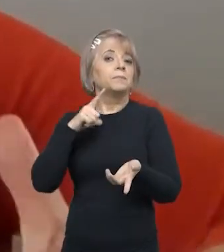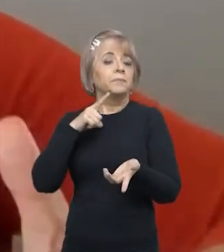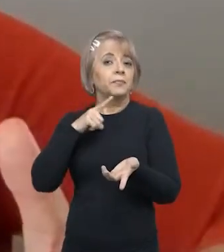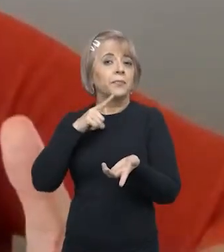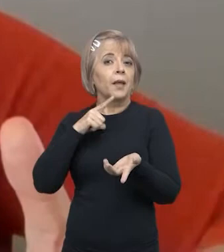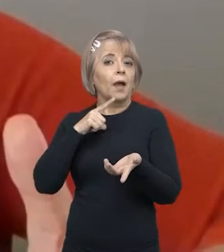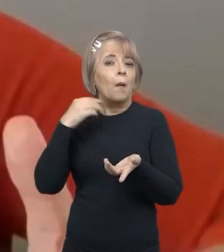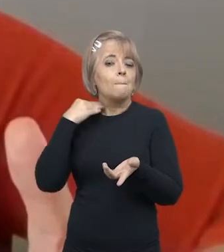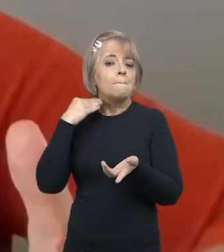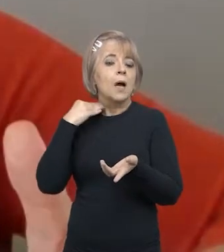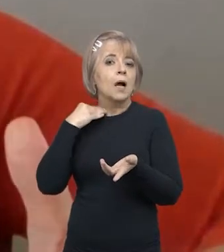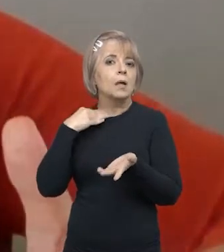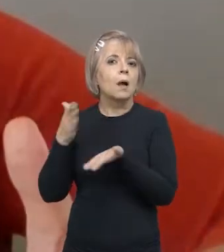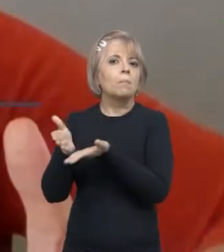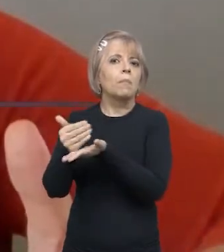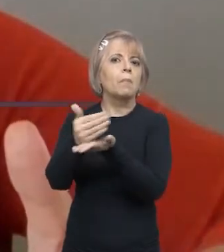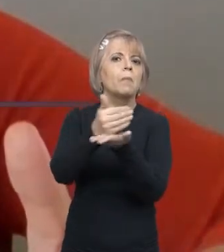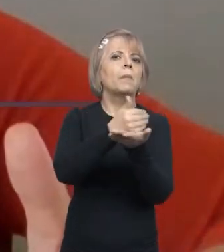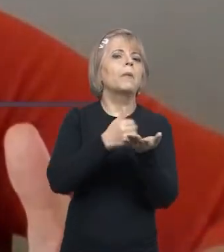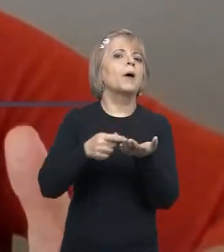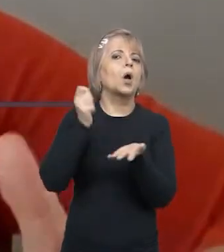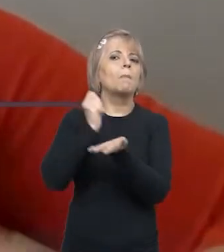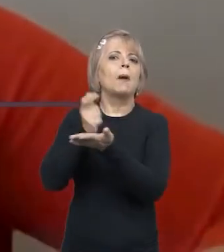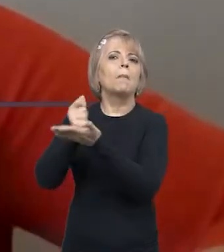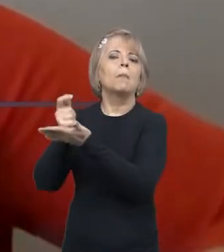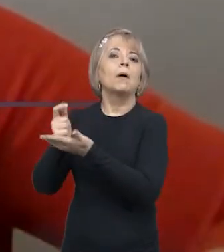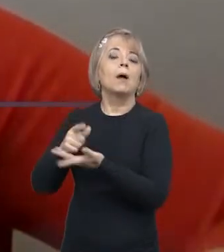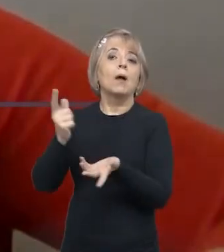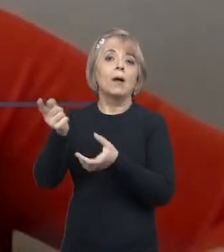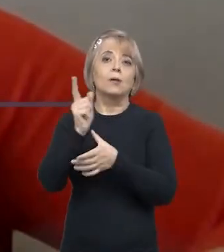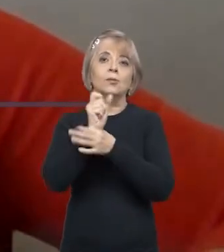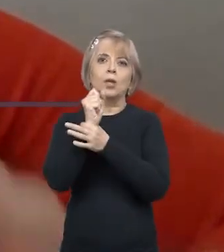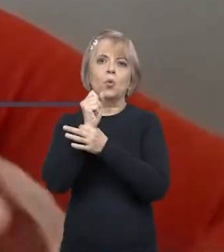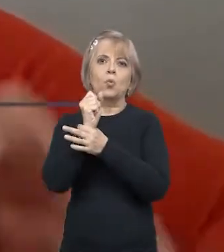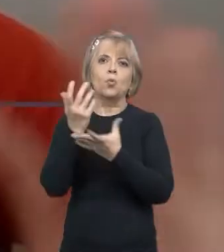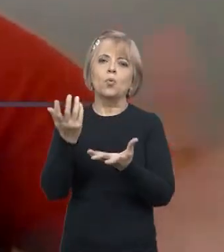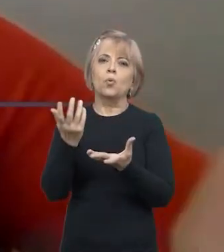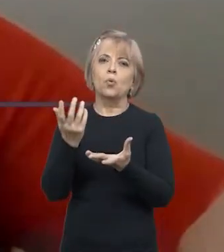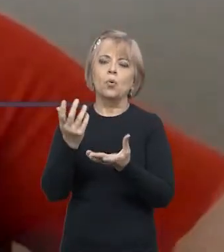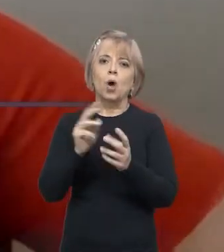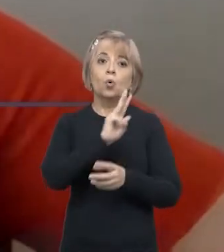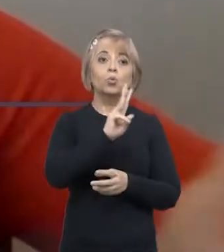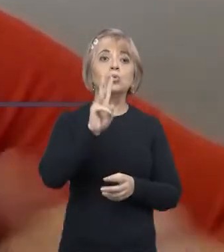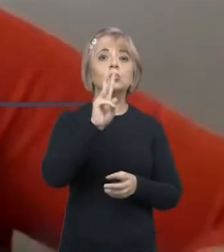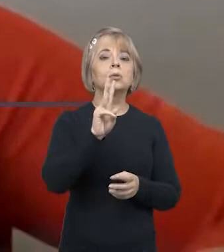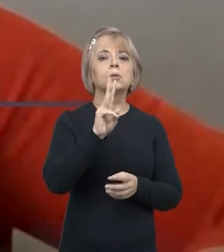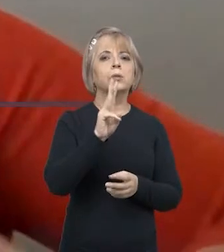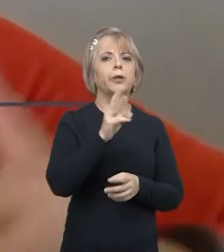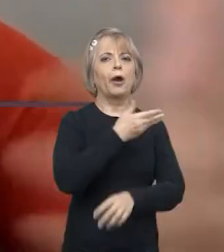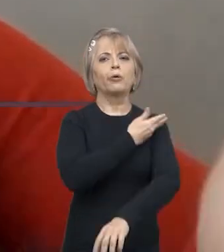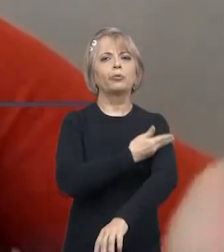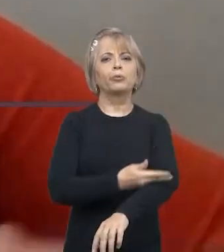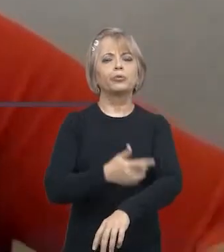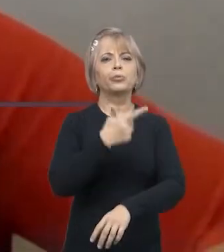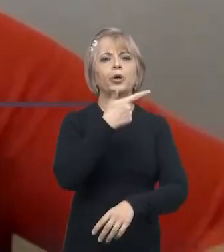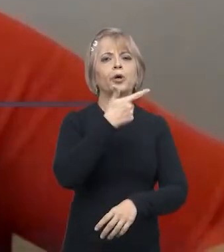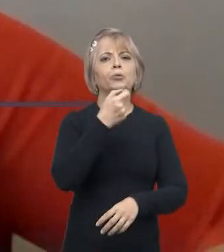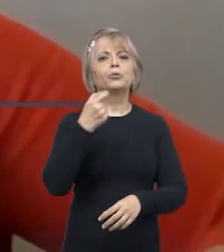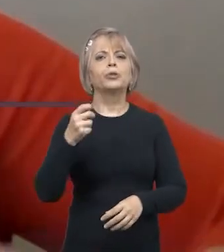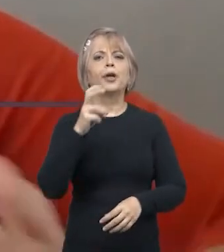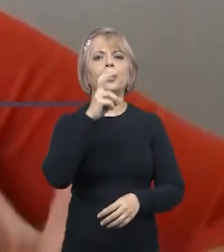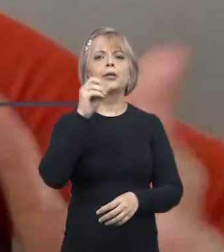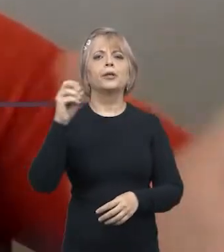de muitos consumidores, mesmo que eles não tenham contratado. Aquele site, ele não entrega. Tem 100, 200,